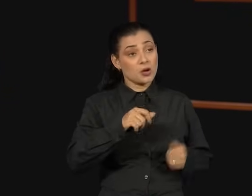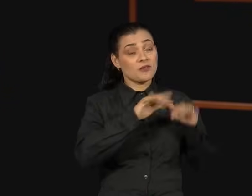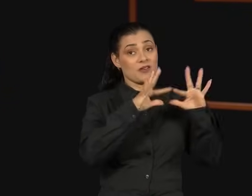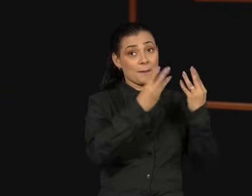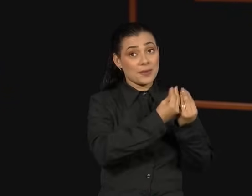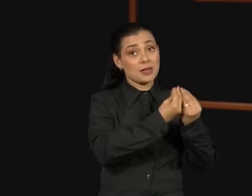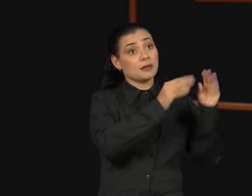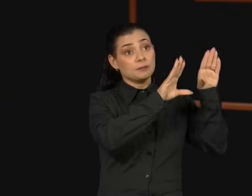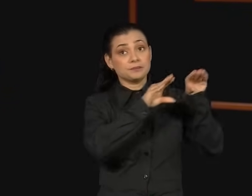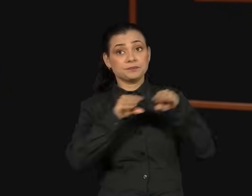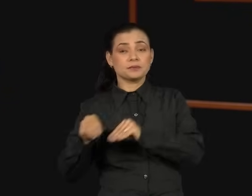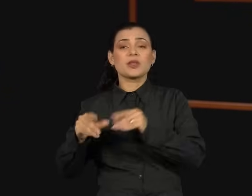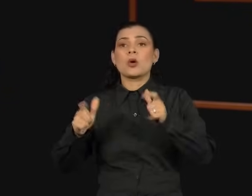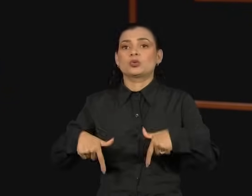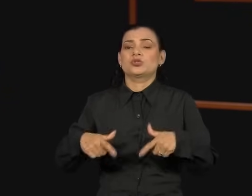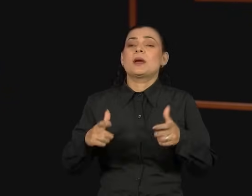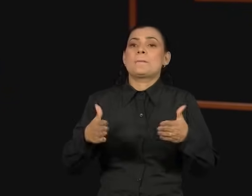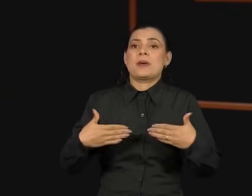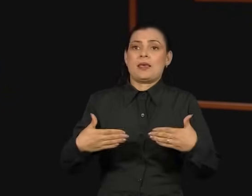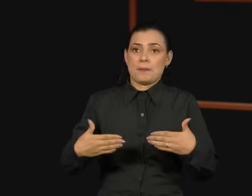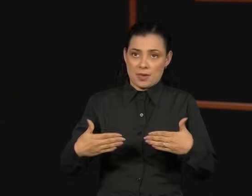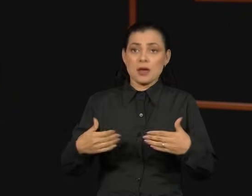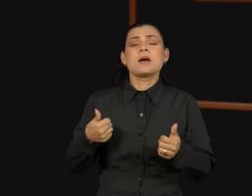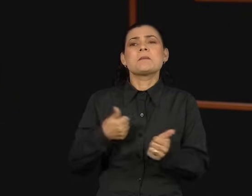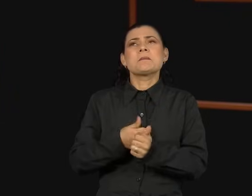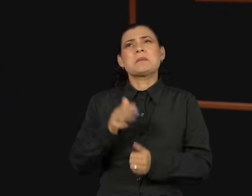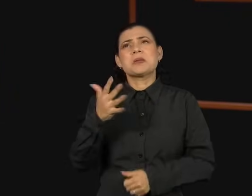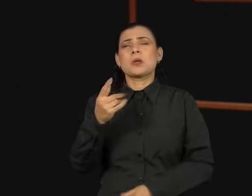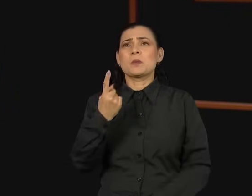para o Paraná, na altura de